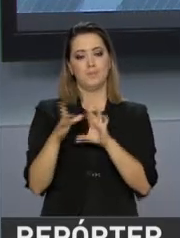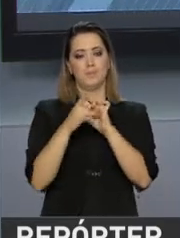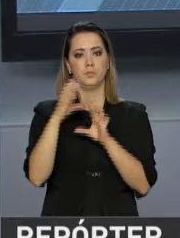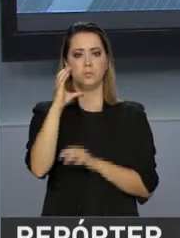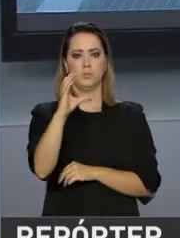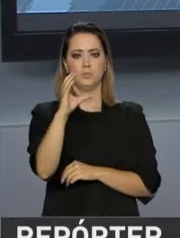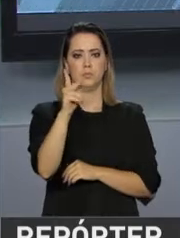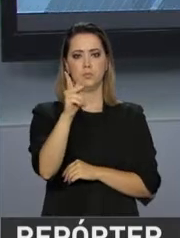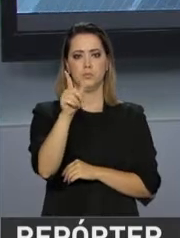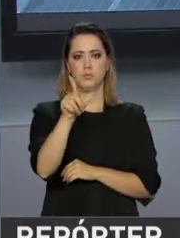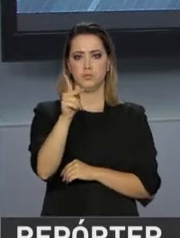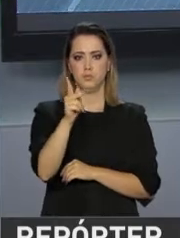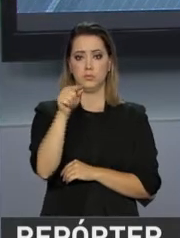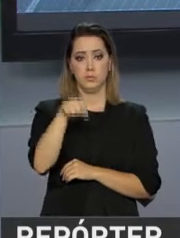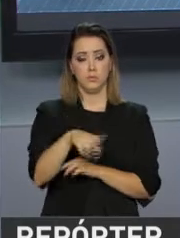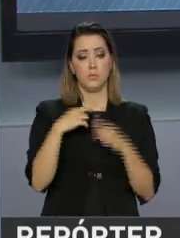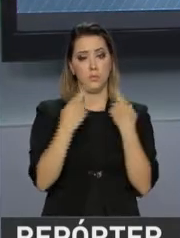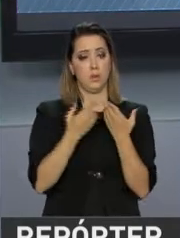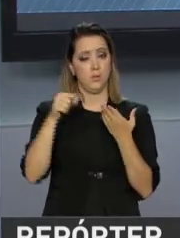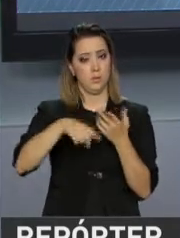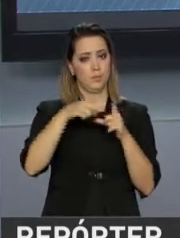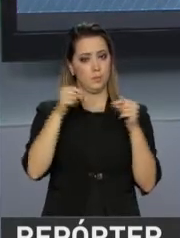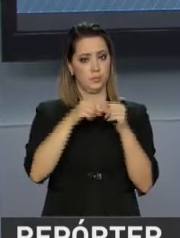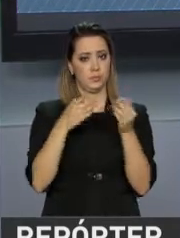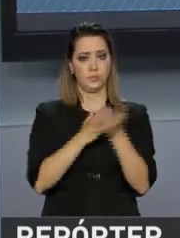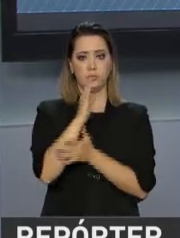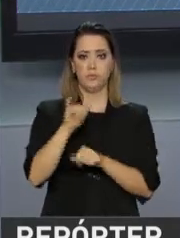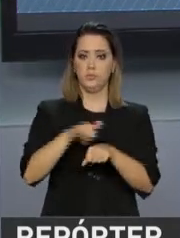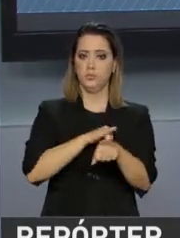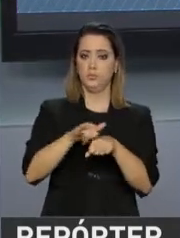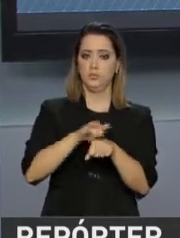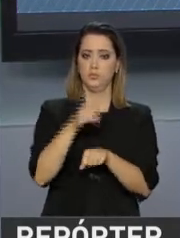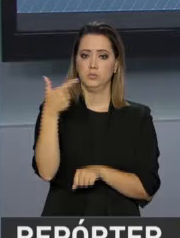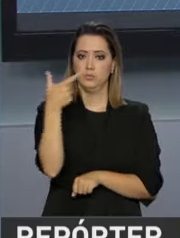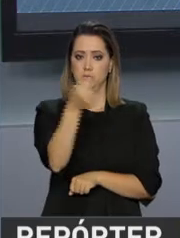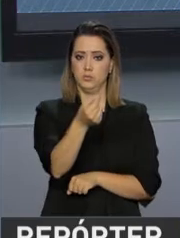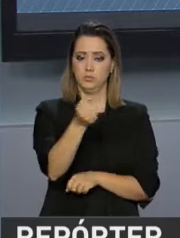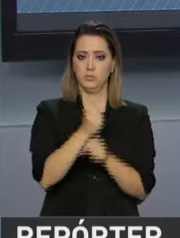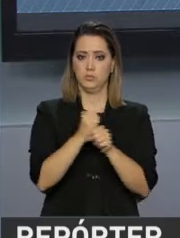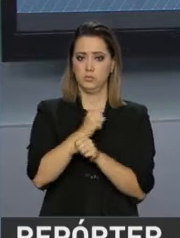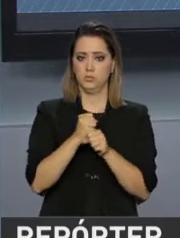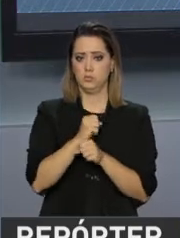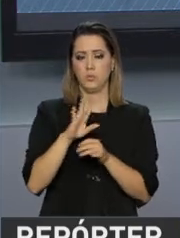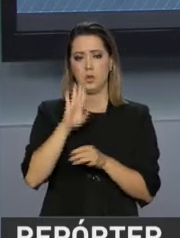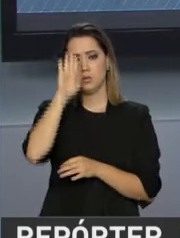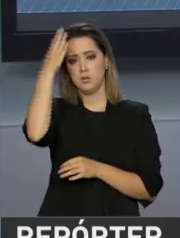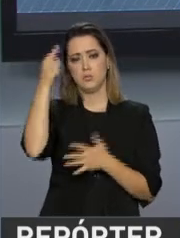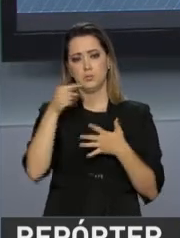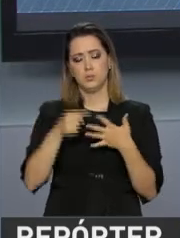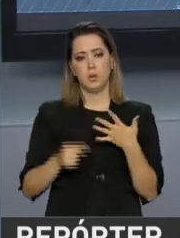se reuniram aqui em brasília e aprovaram a nova visão estratégica para os próximos dez anos entre as prioridades